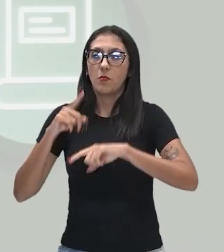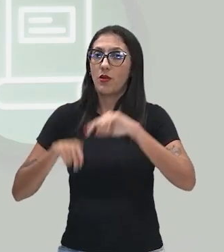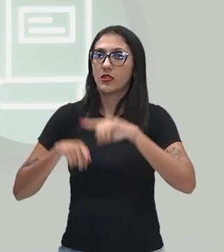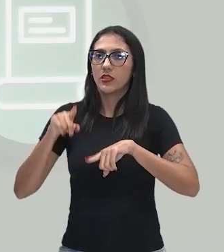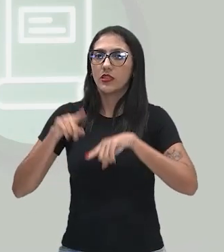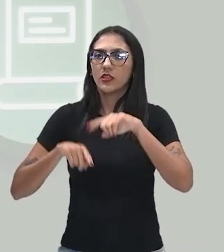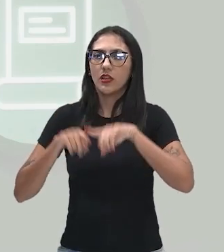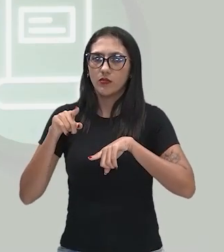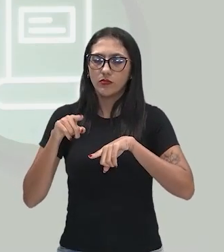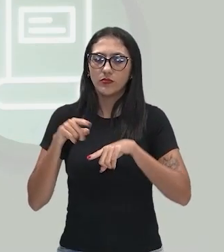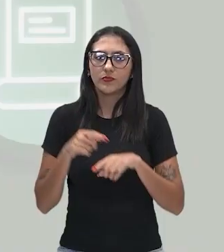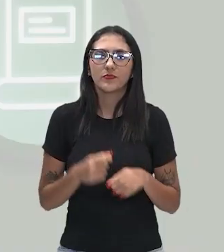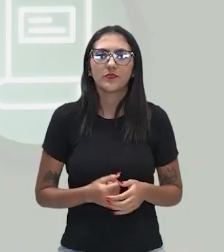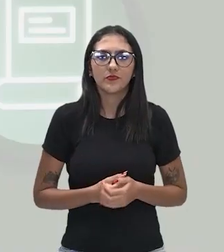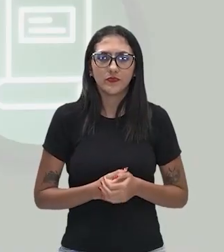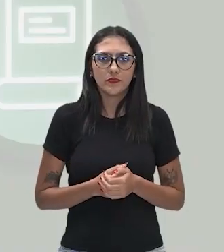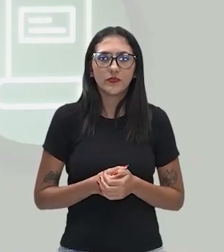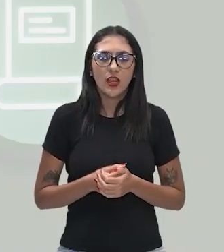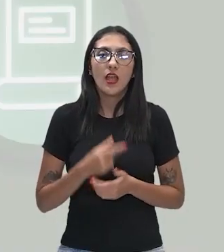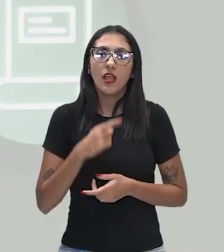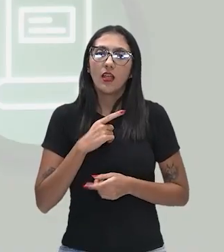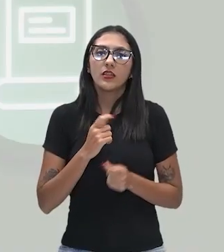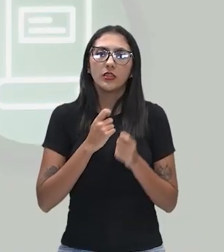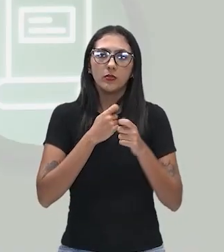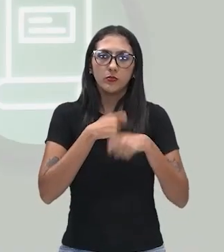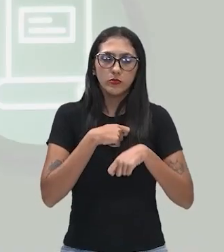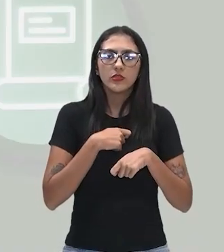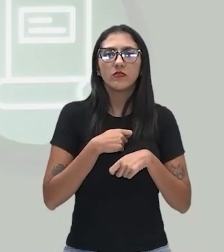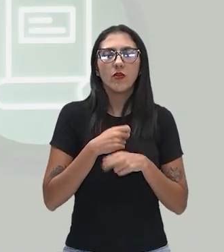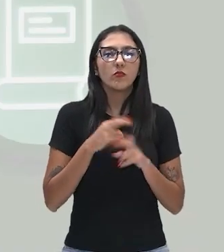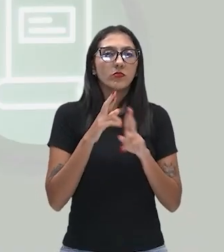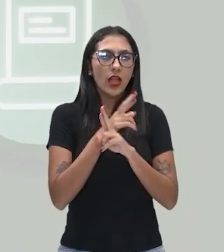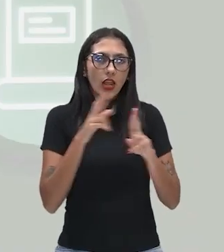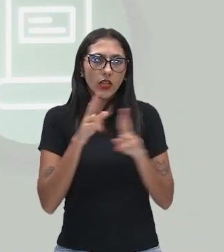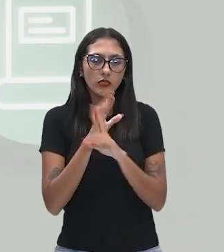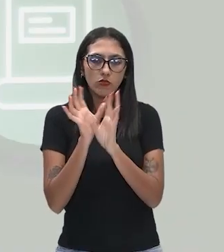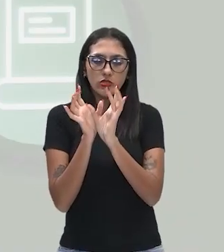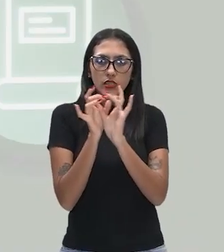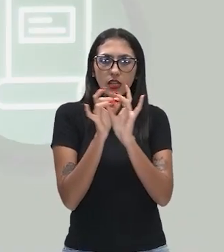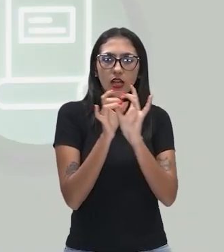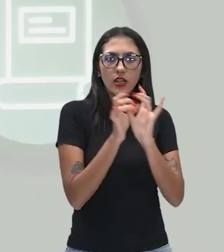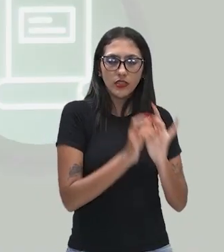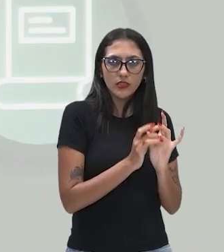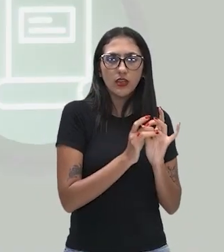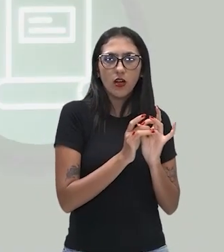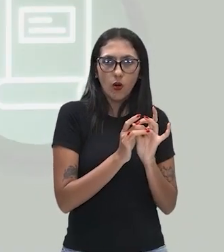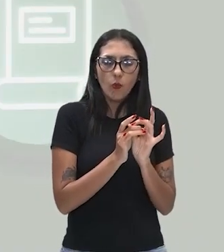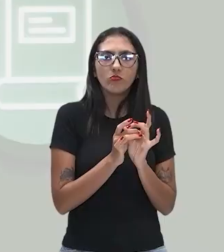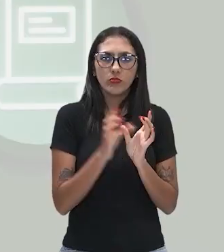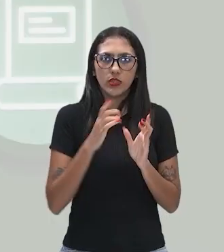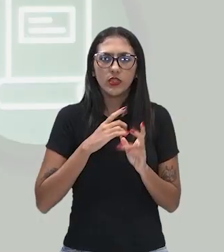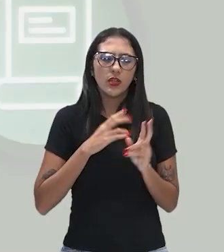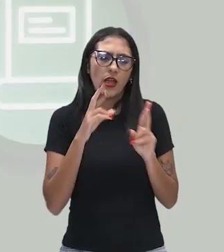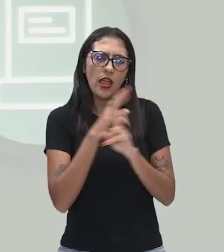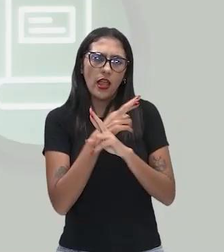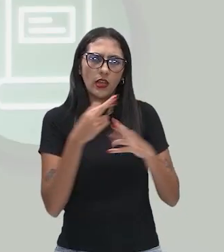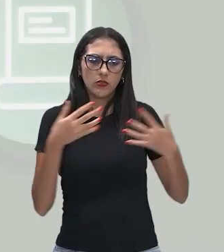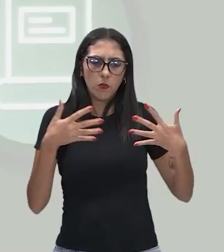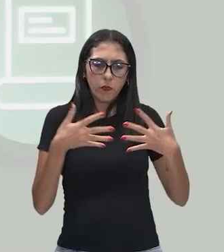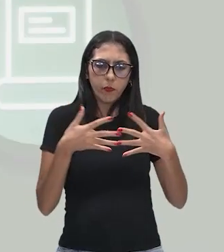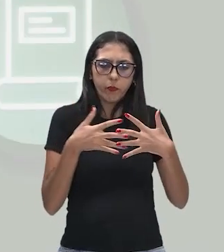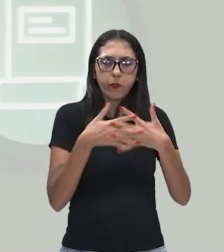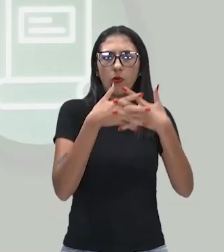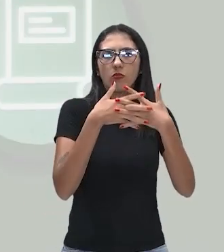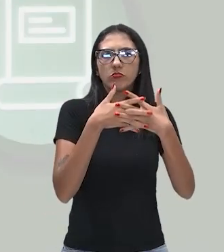de onda. Elas também difratam, elas também refratam, elas também interferem. Fenômenos que podem